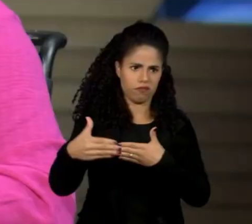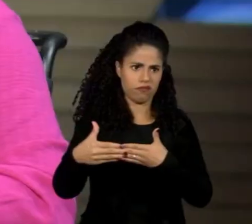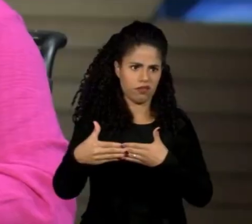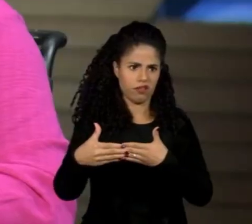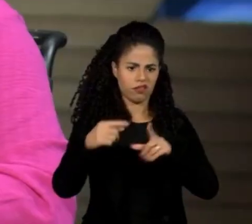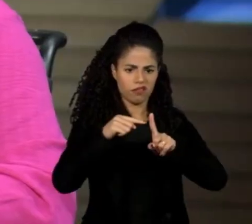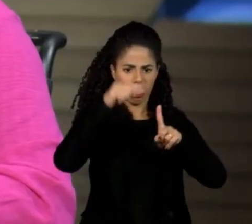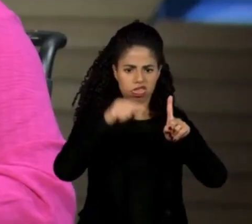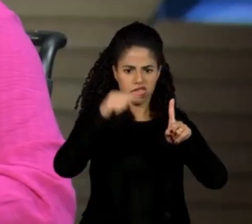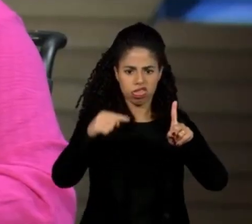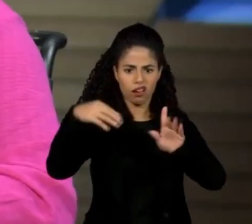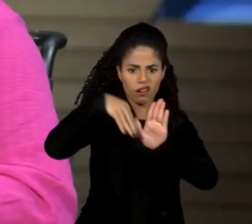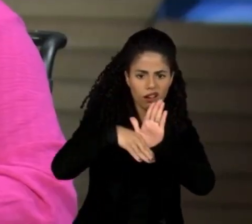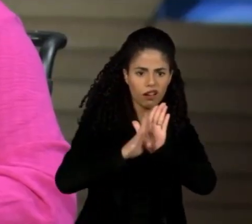acaba voltando que é inaceitável né